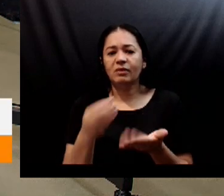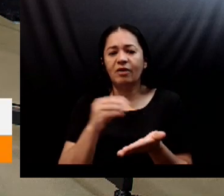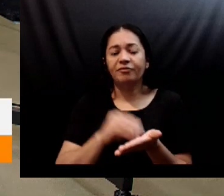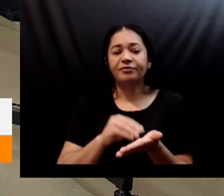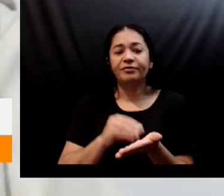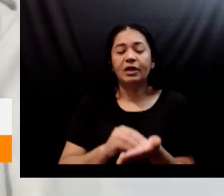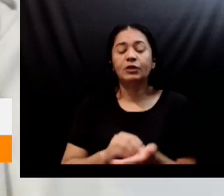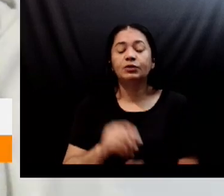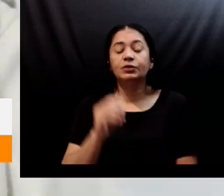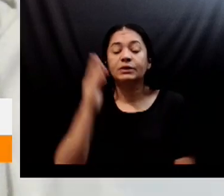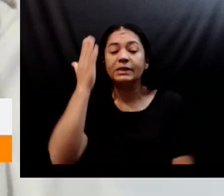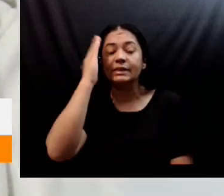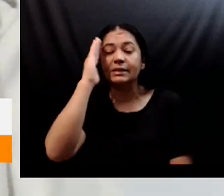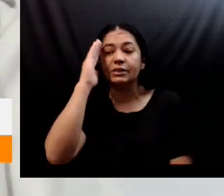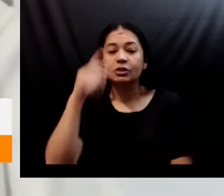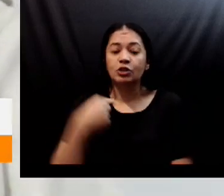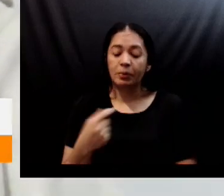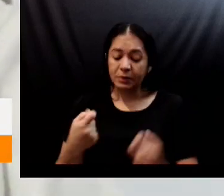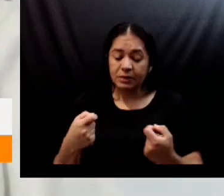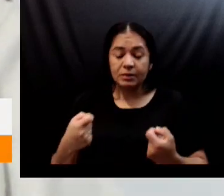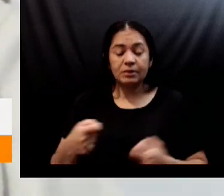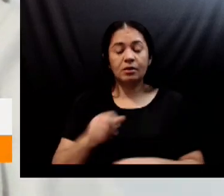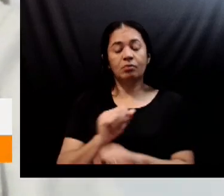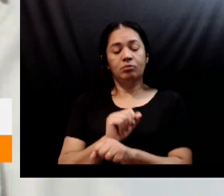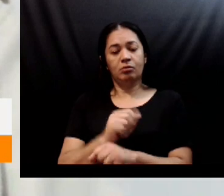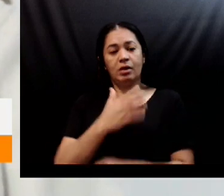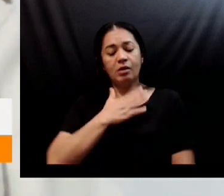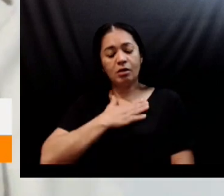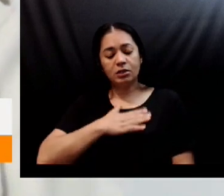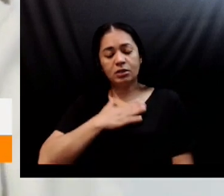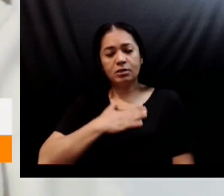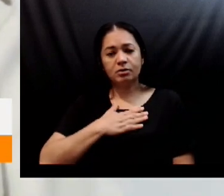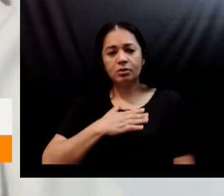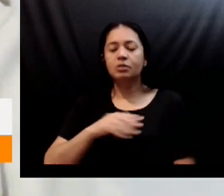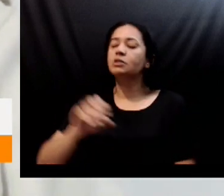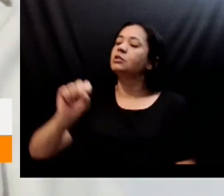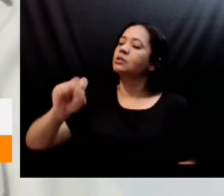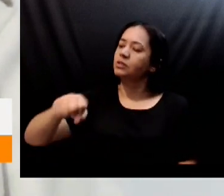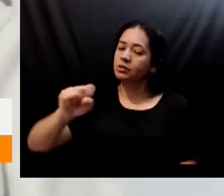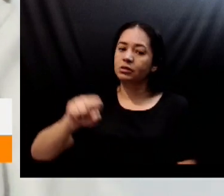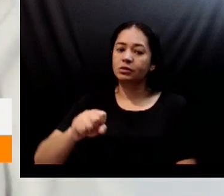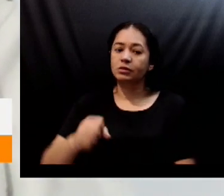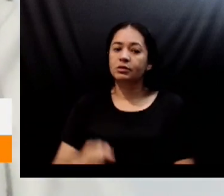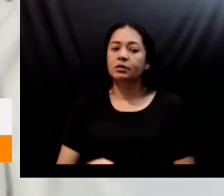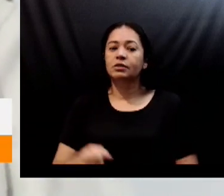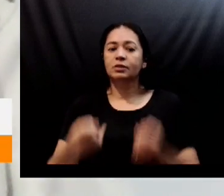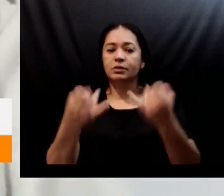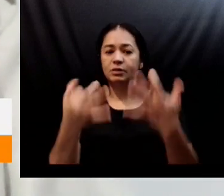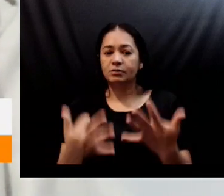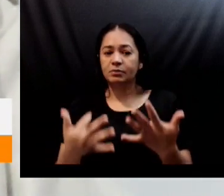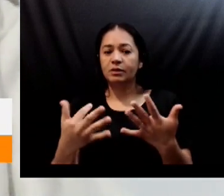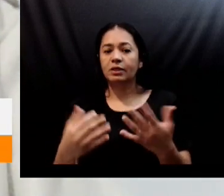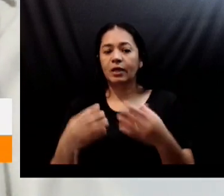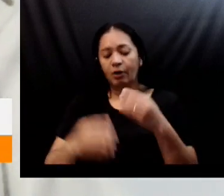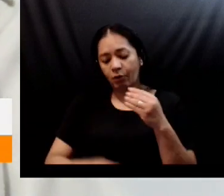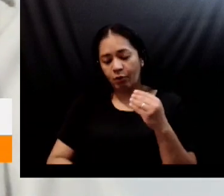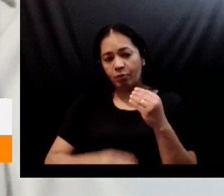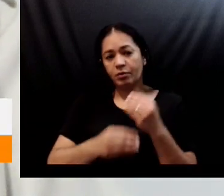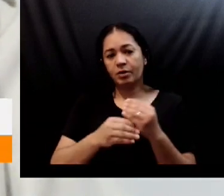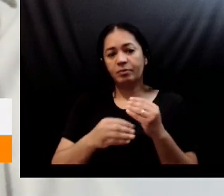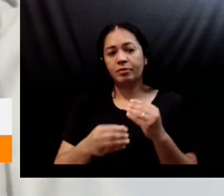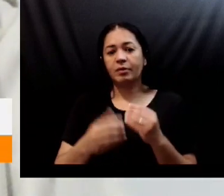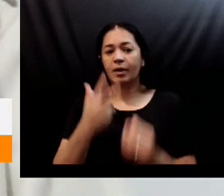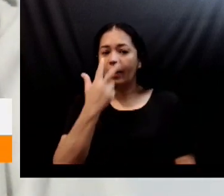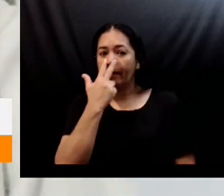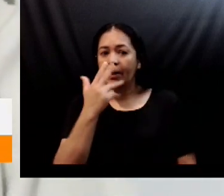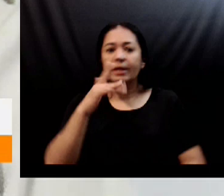parar? Sim, com certeza. Eu queria antes fazer um adendo na fala da Ana Júlia, Sim. que parece absurdo, mas